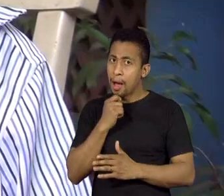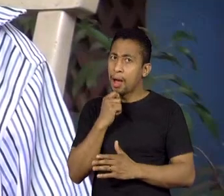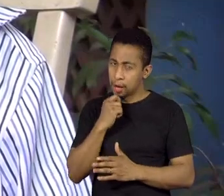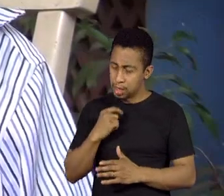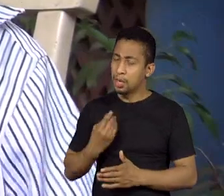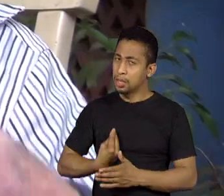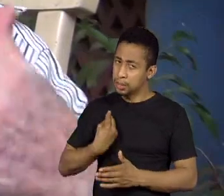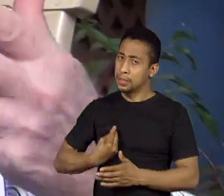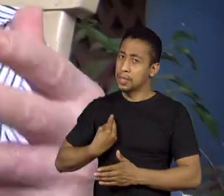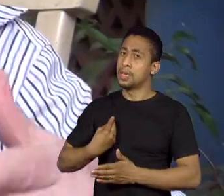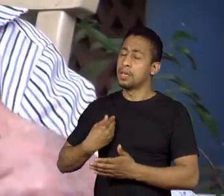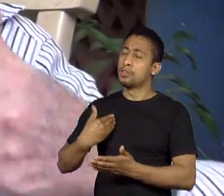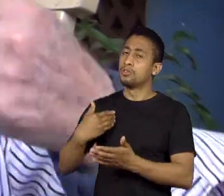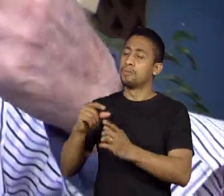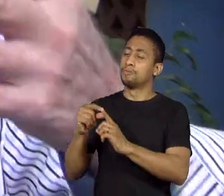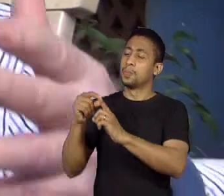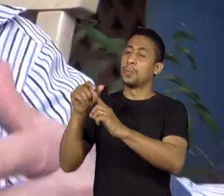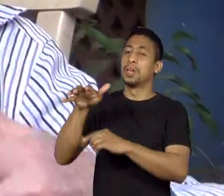tinha que